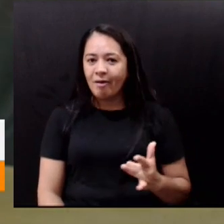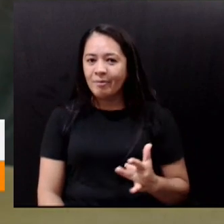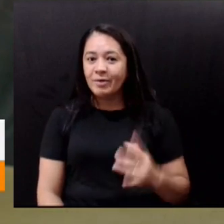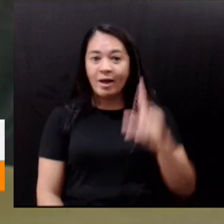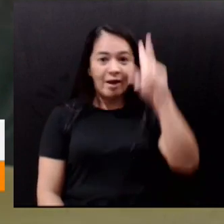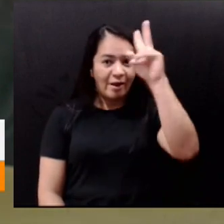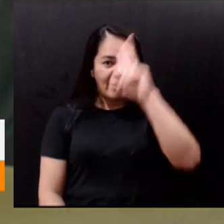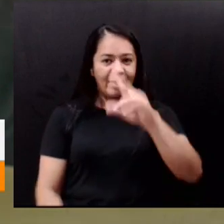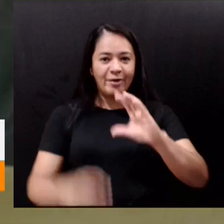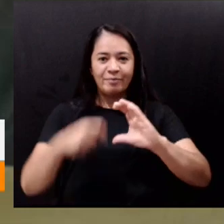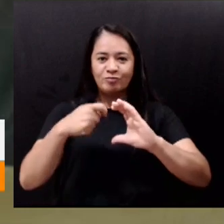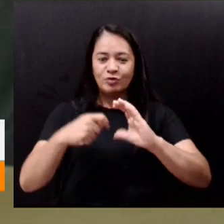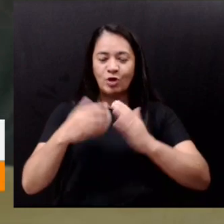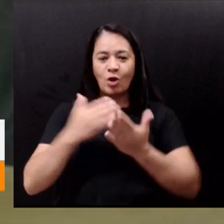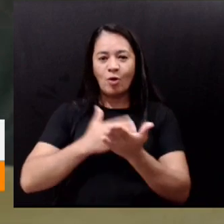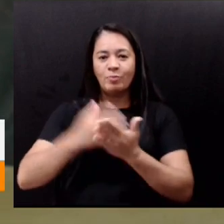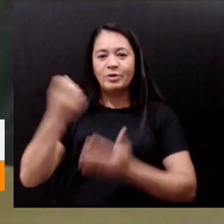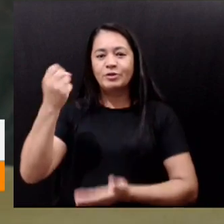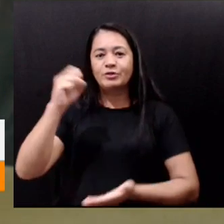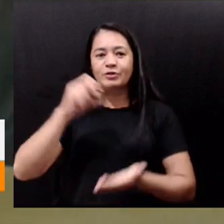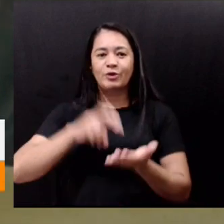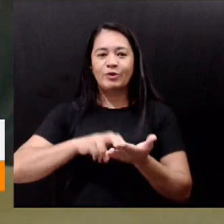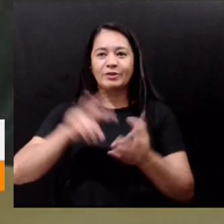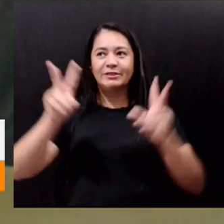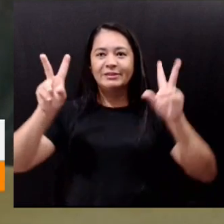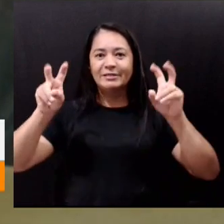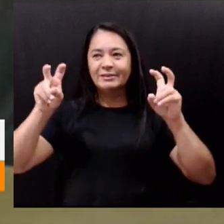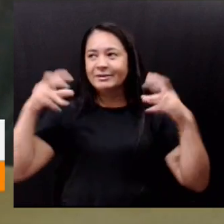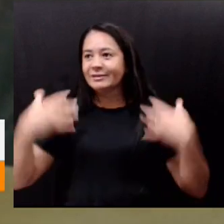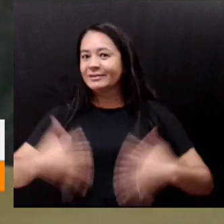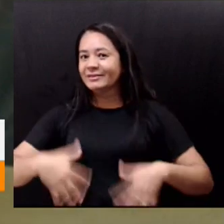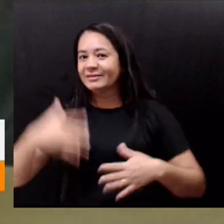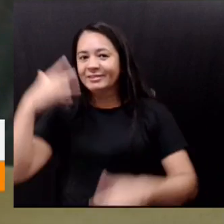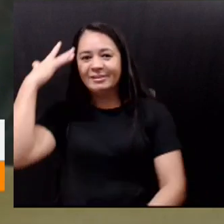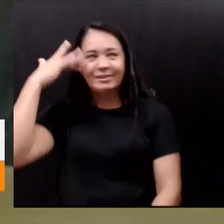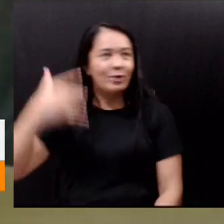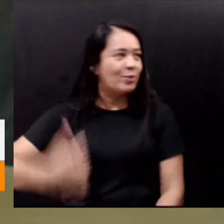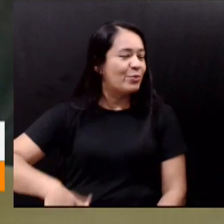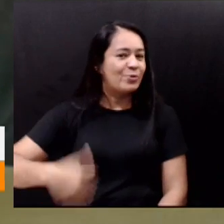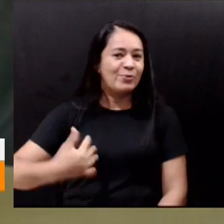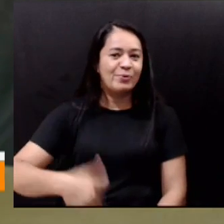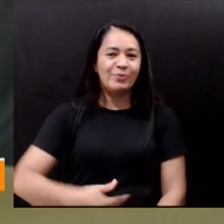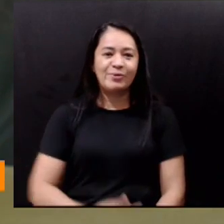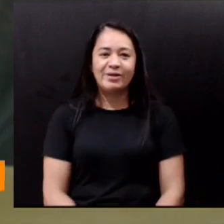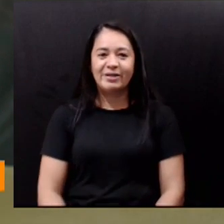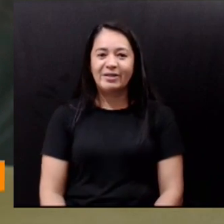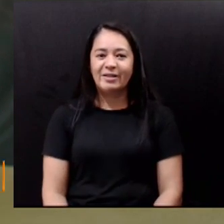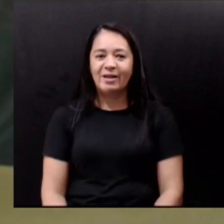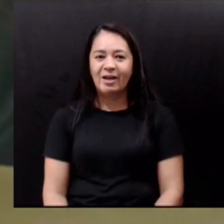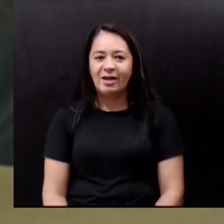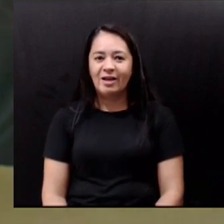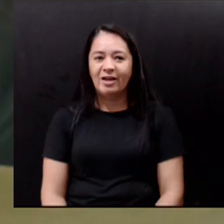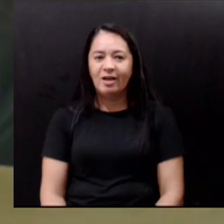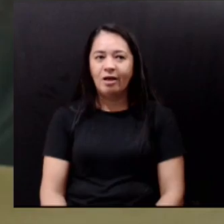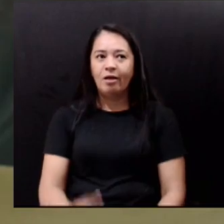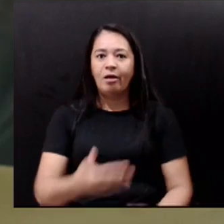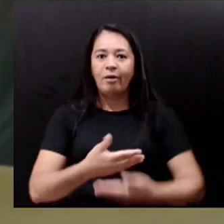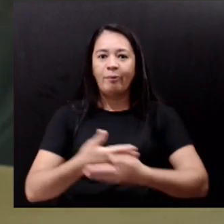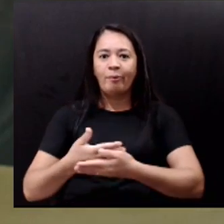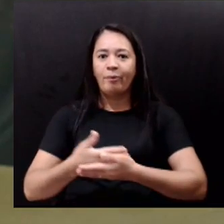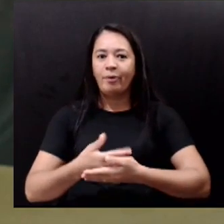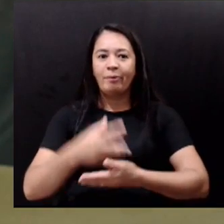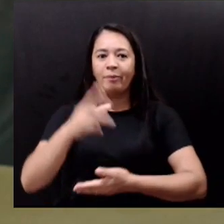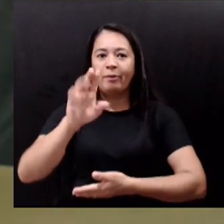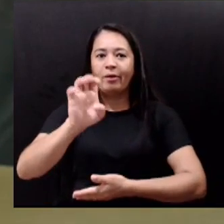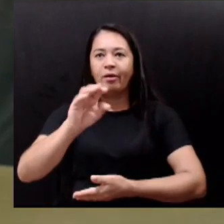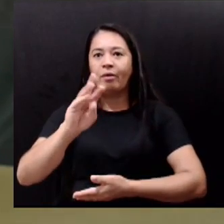partir das 8 da manhã, o tema de amanhã, gente do céu, é bebê reborn. Porque eles estão sendo tratados